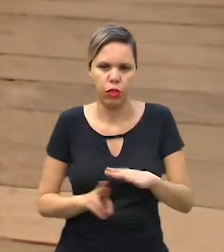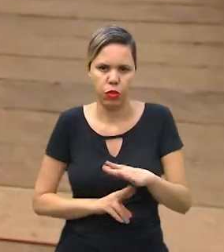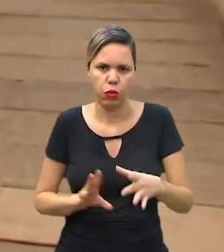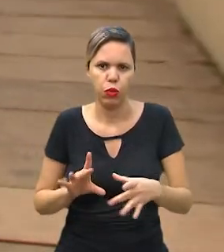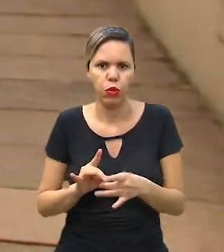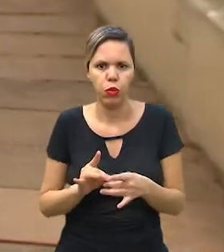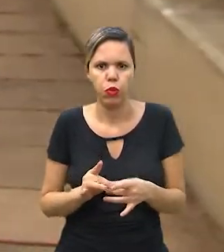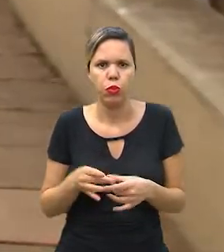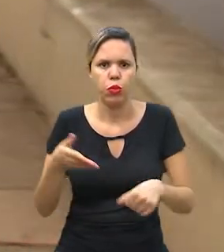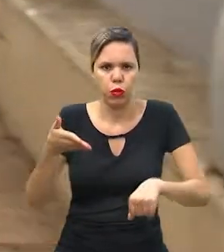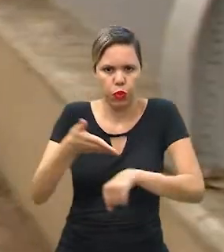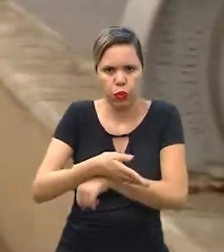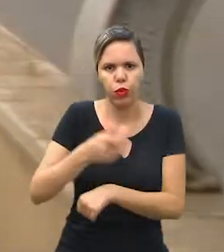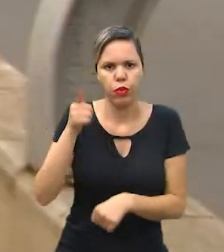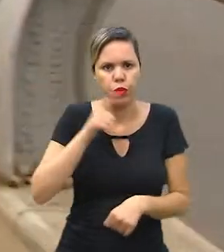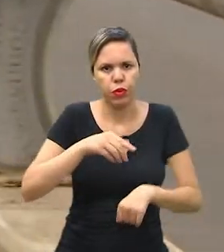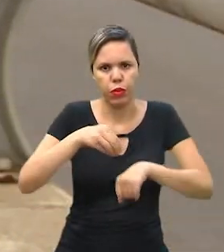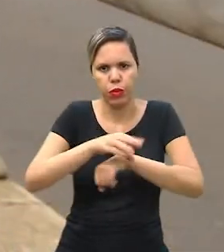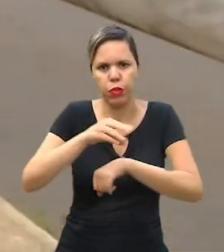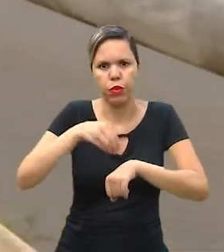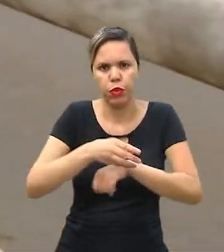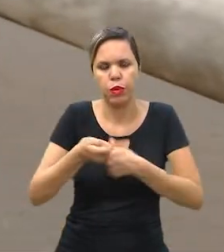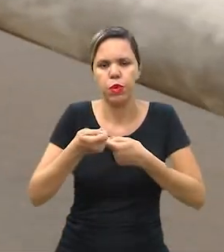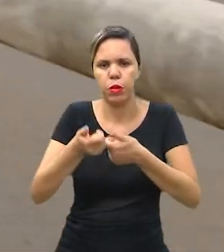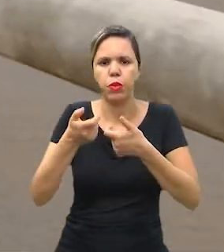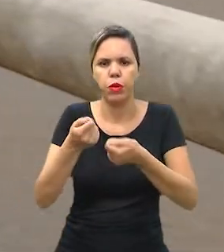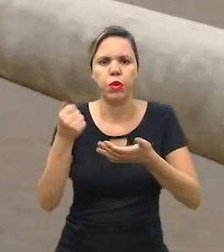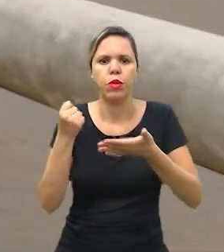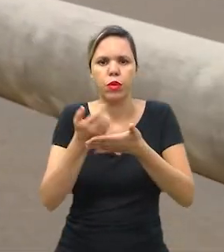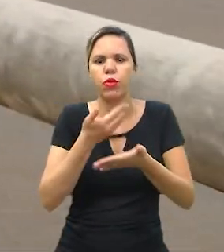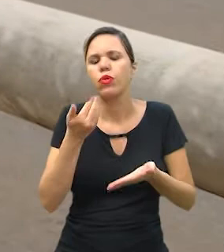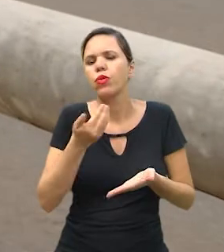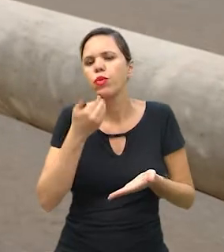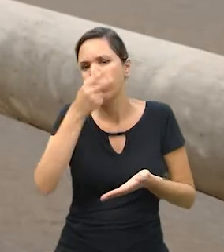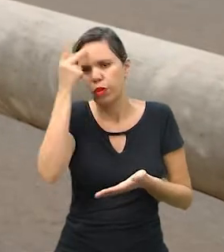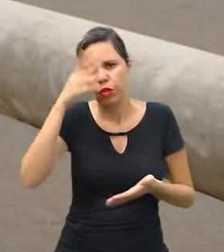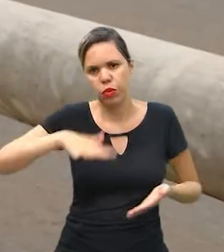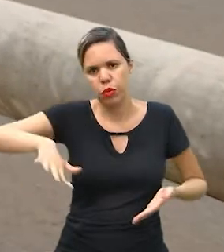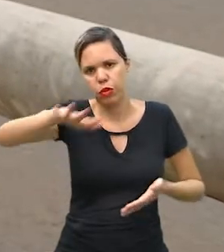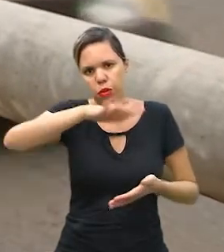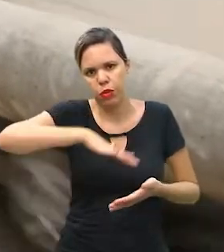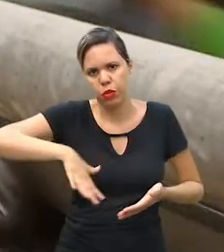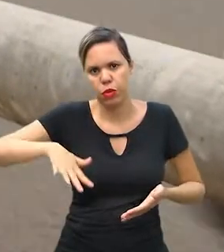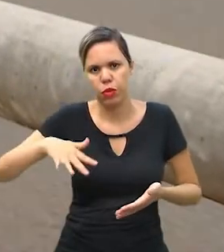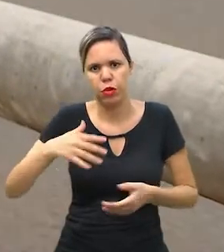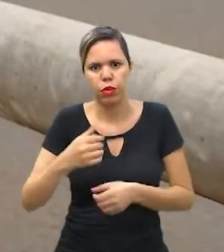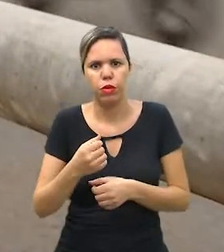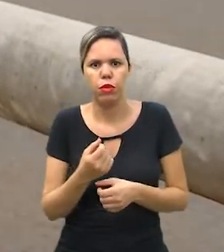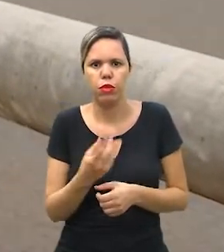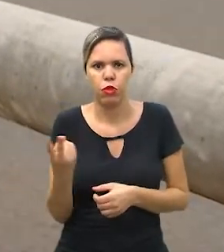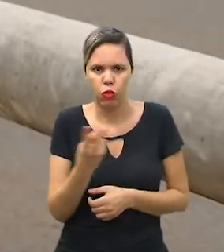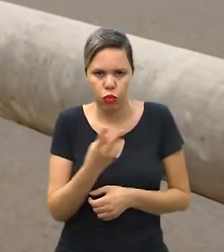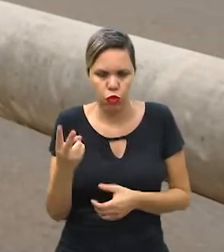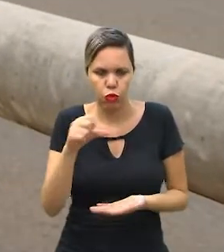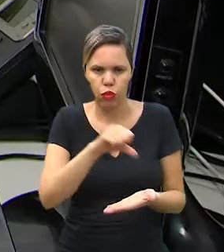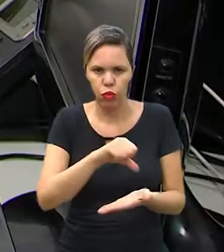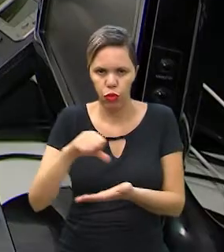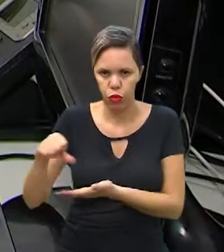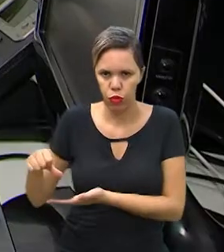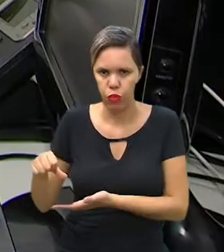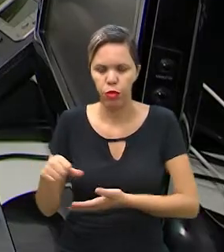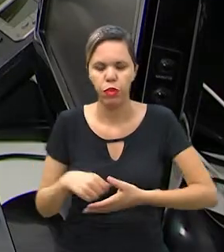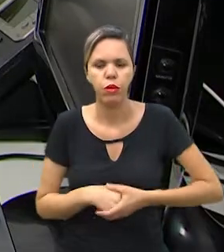ou parlamentar destaca que o acesso vai trazer e os benefícios e facilidades para toda a população de ambos os